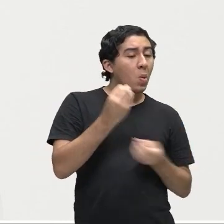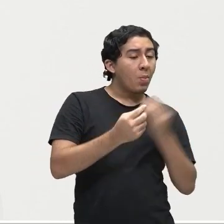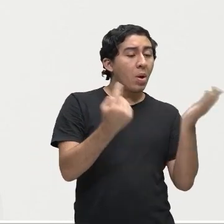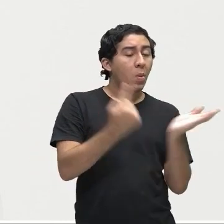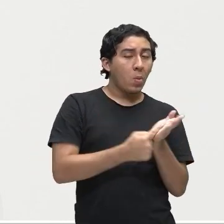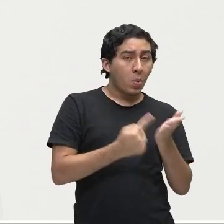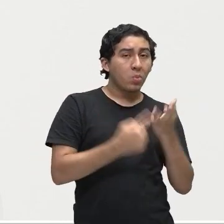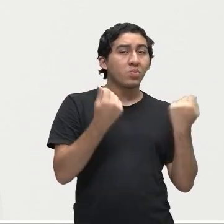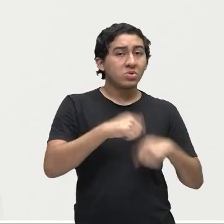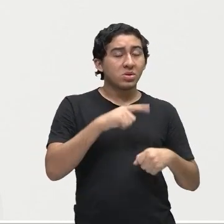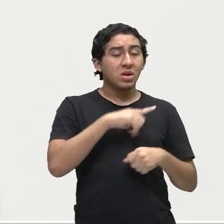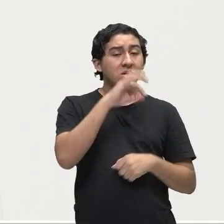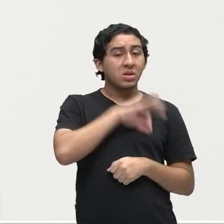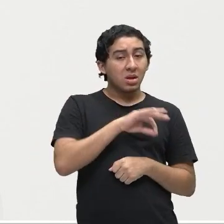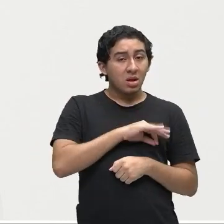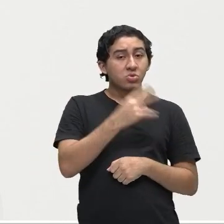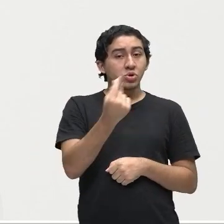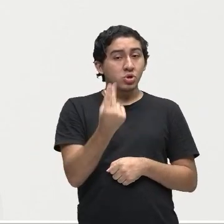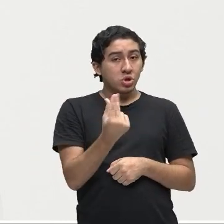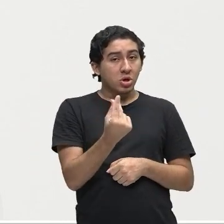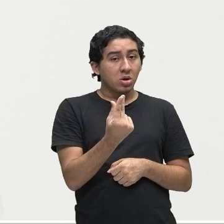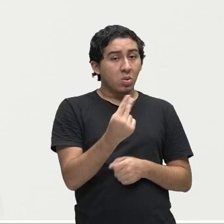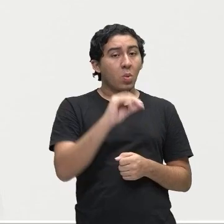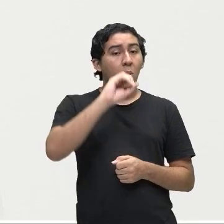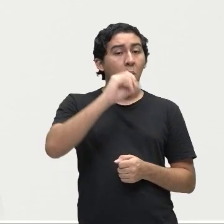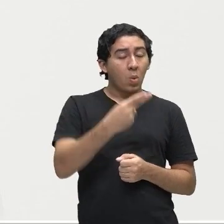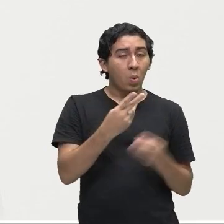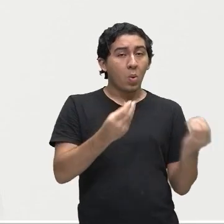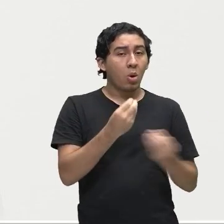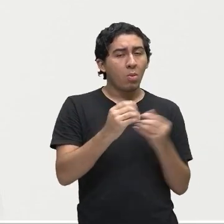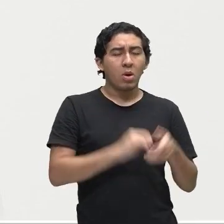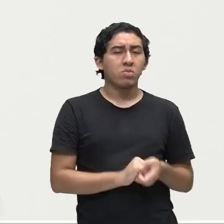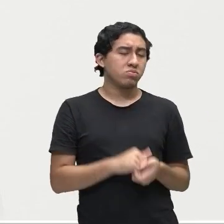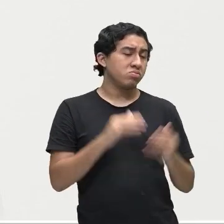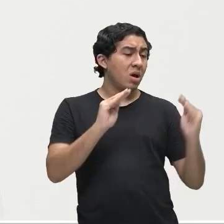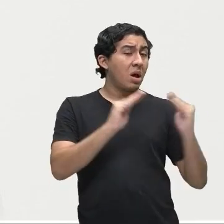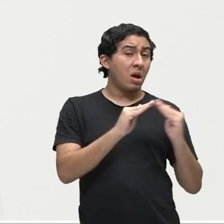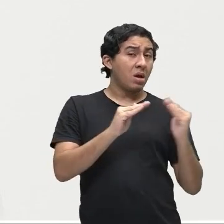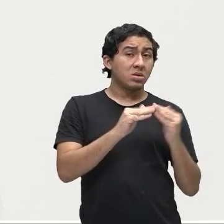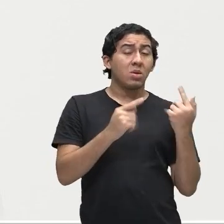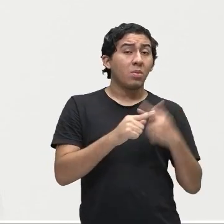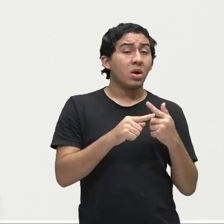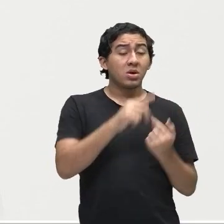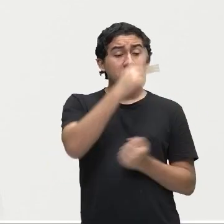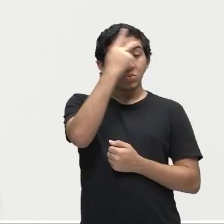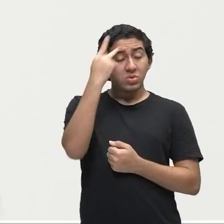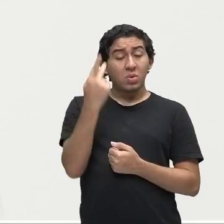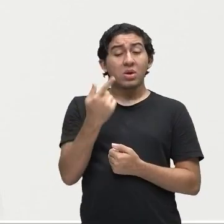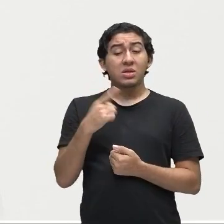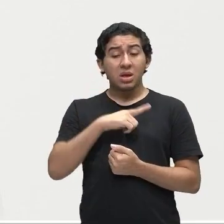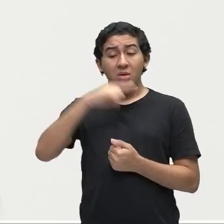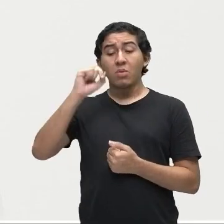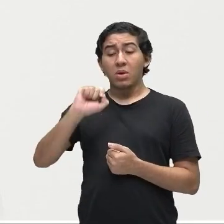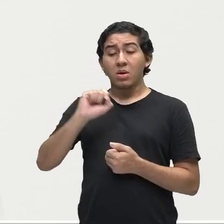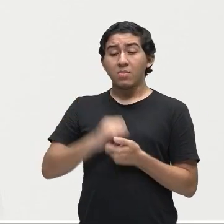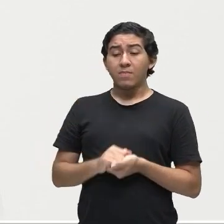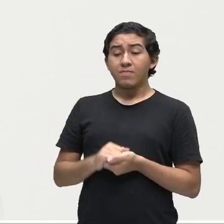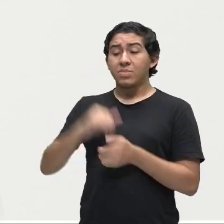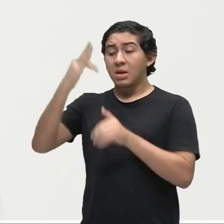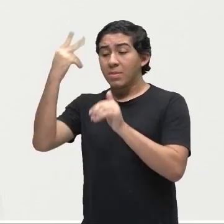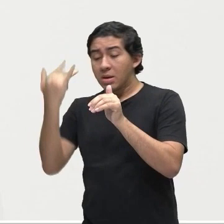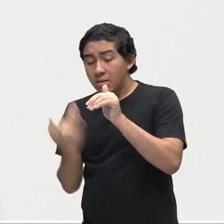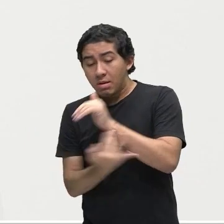poderia ser pago em dinheiro ou na forma de abrigo, né? Afinal de contas, as pessoas estão migrando para a cidade, não têm